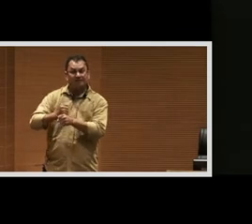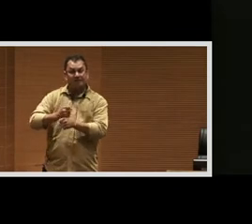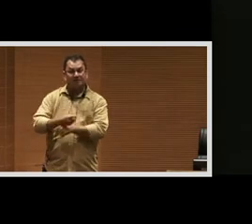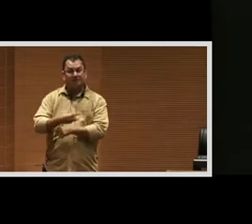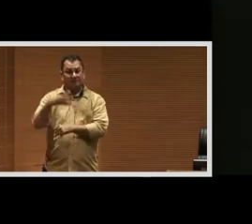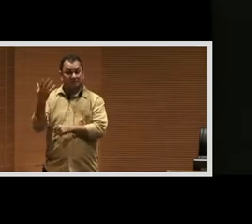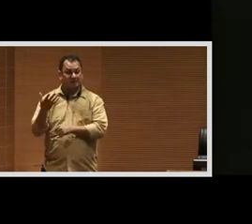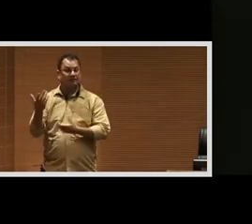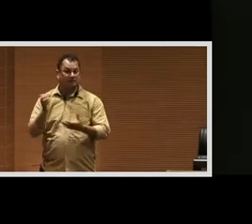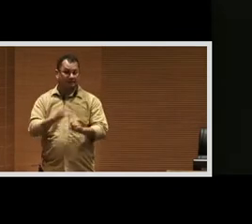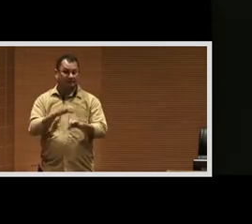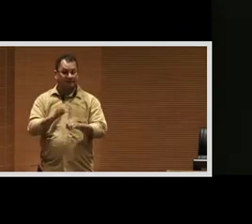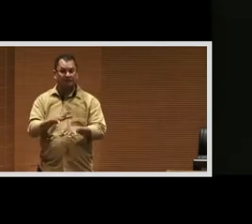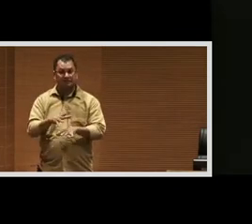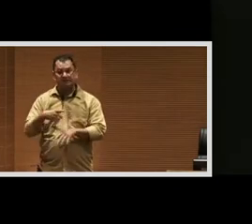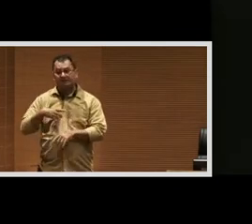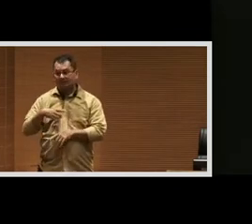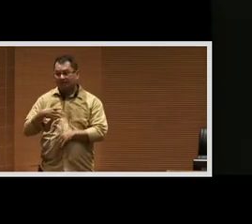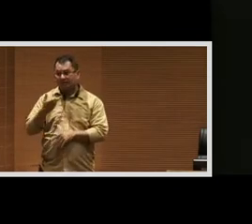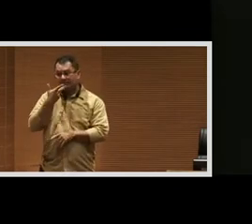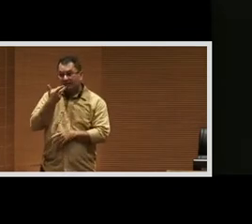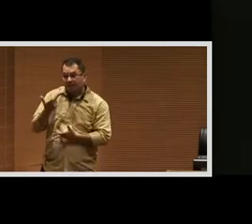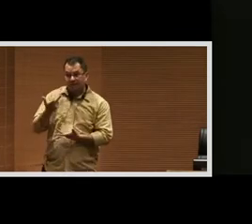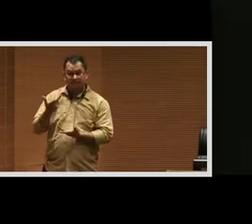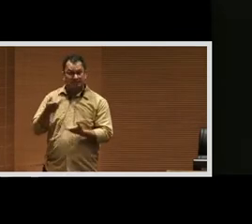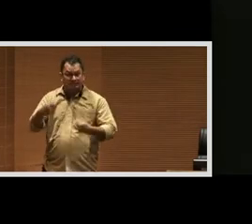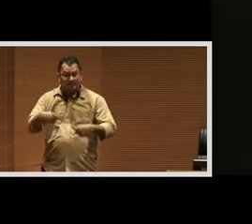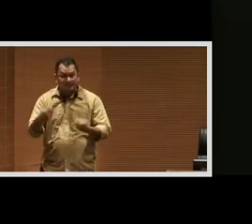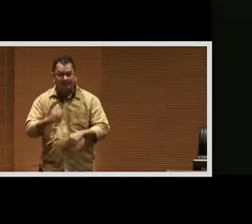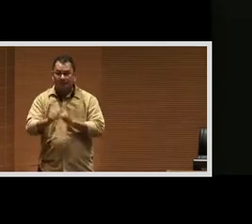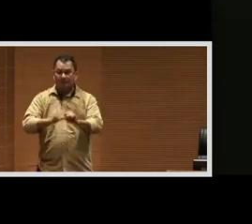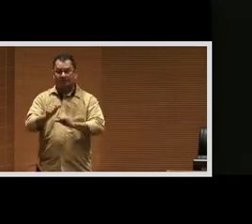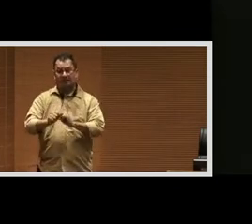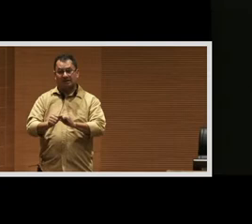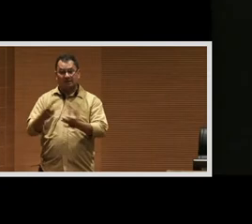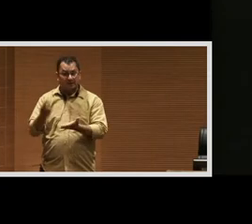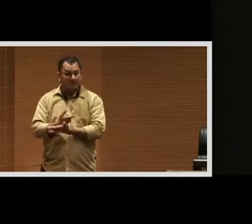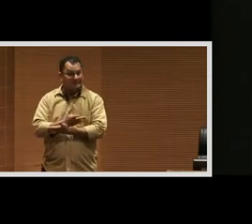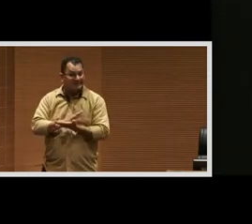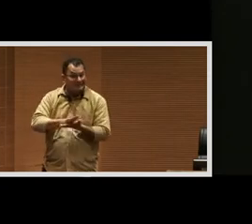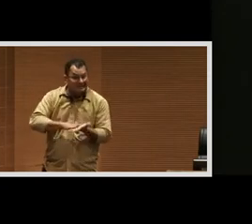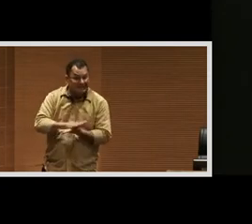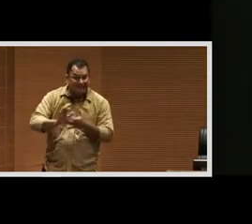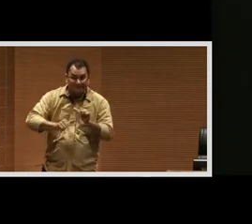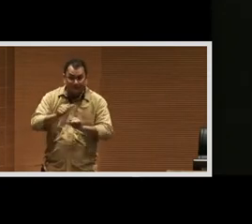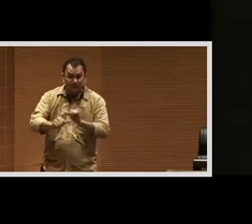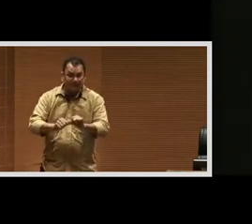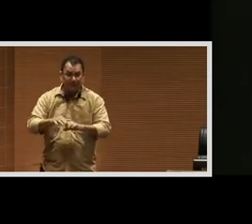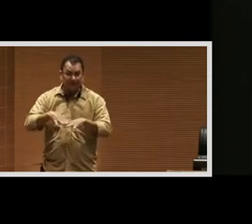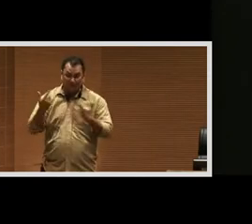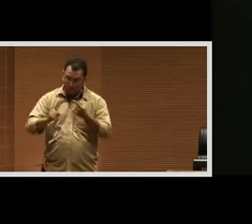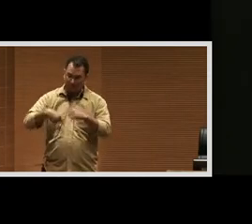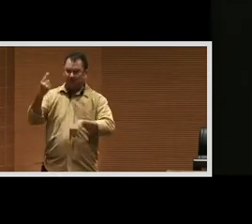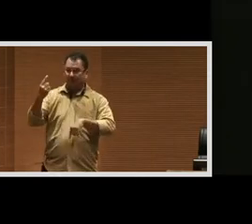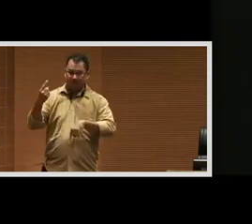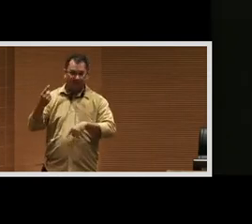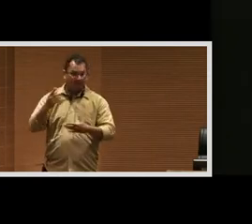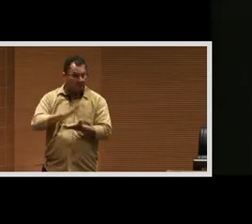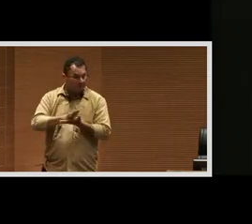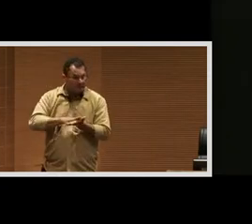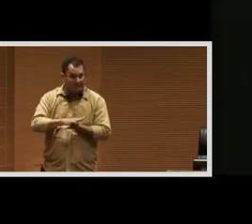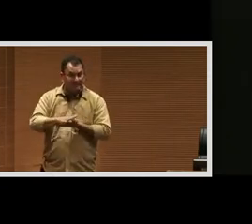dizendo o que deve fazer para mudar e não muda, é porque não é para mudar. Então, é sucesso. Está claro? Não